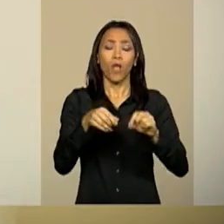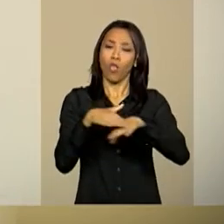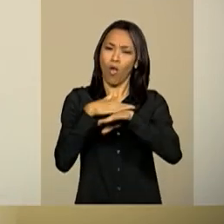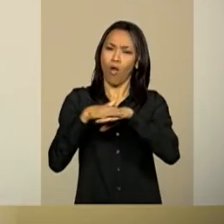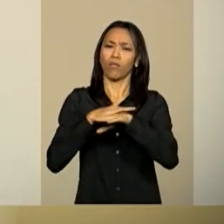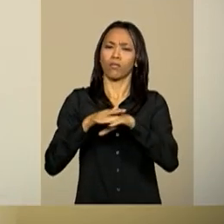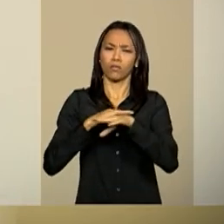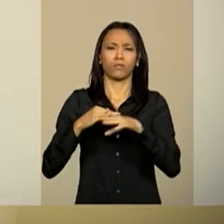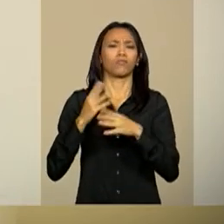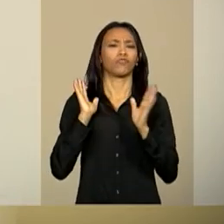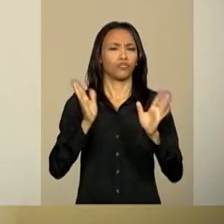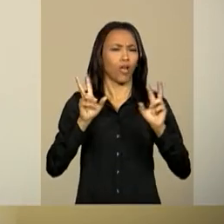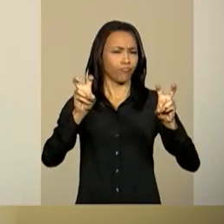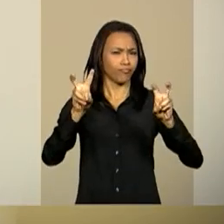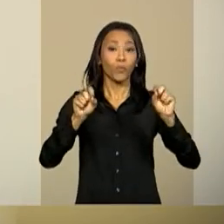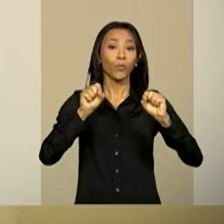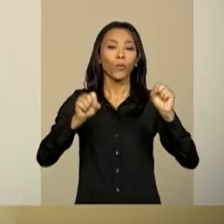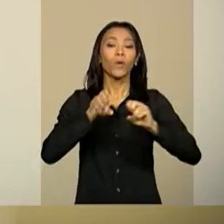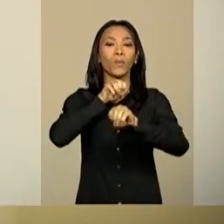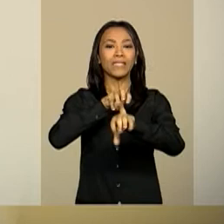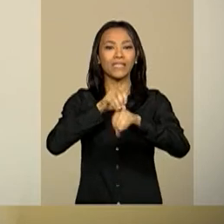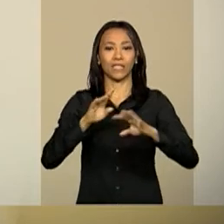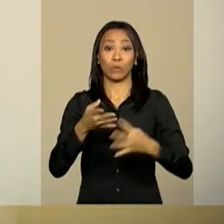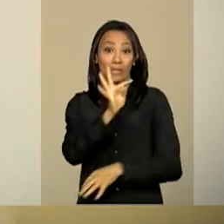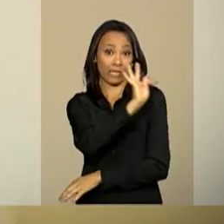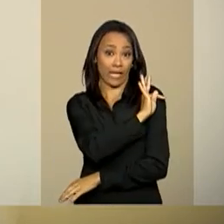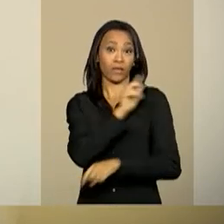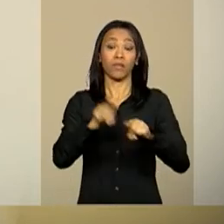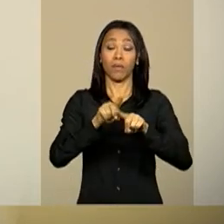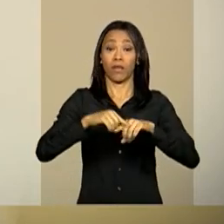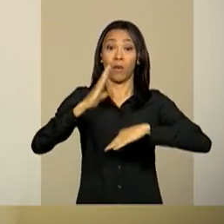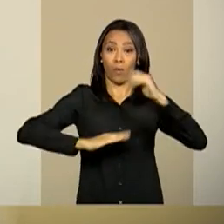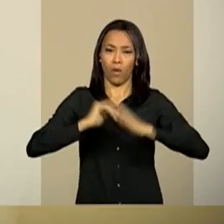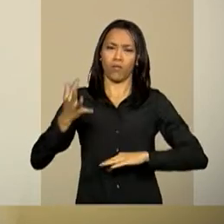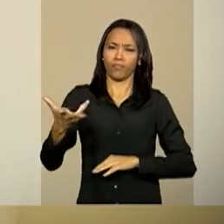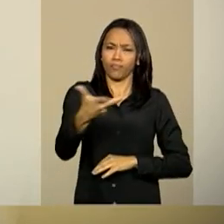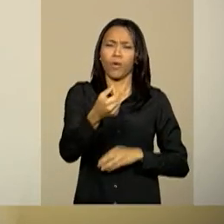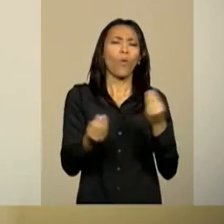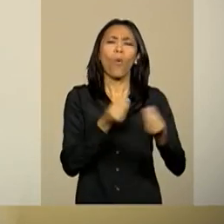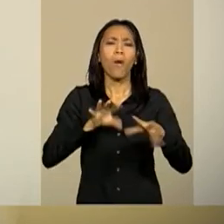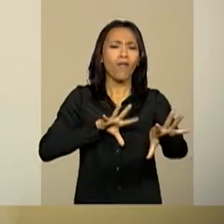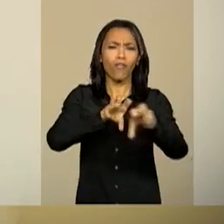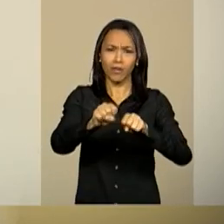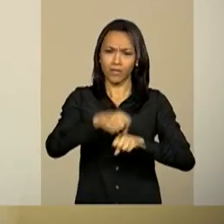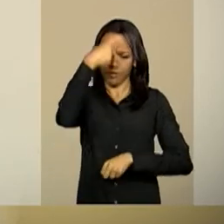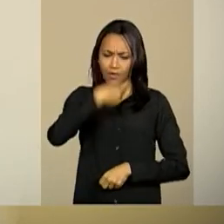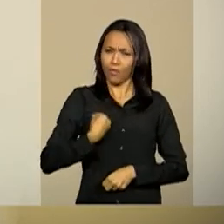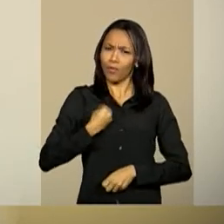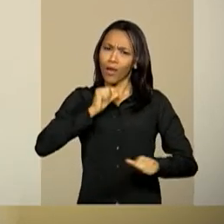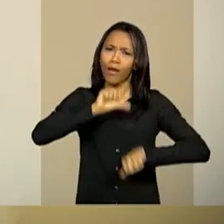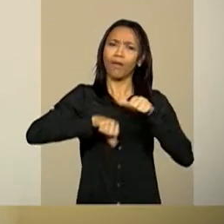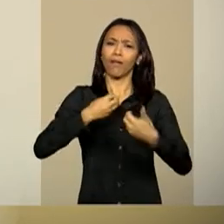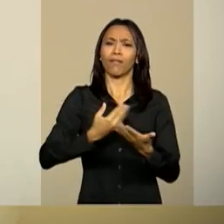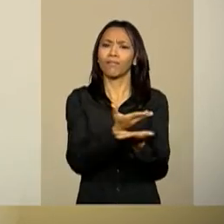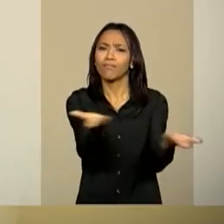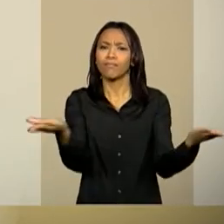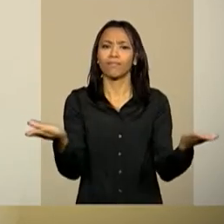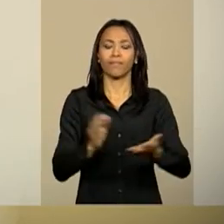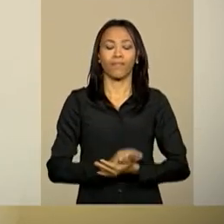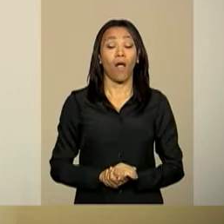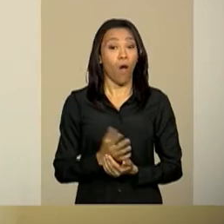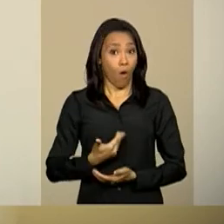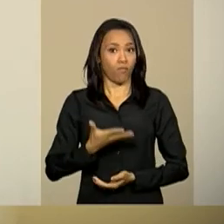gente tem conversado muito aqui no café sobre o ensino técnico e qualificação profissional como a formação pode mudar a vida das pessoas olha